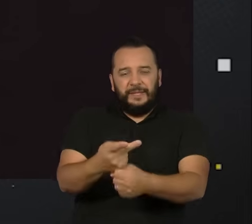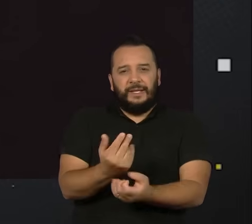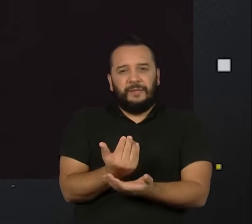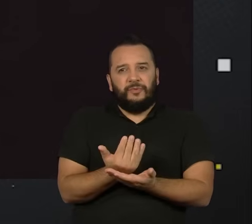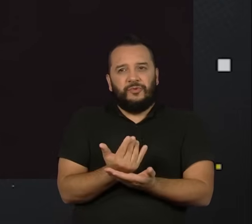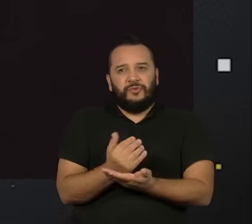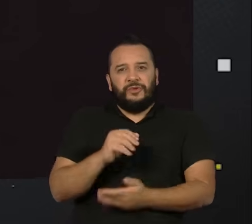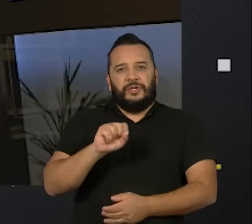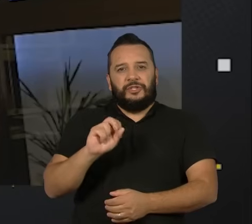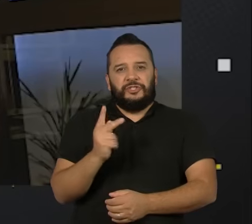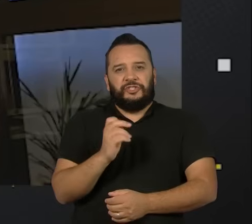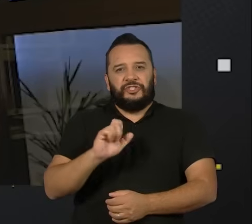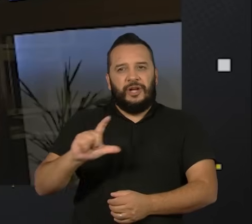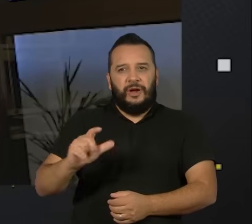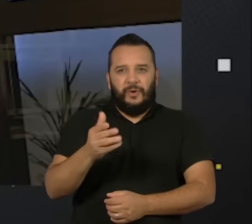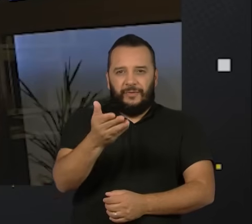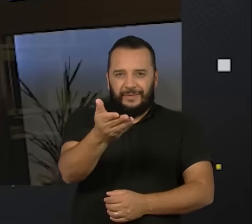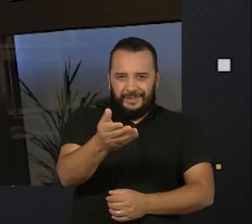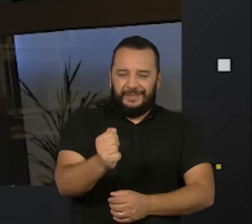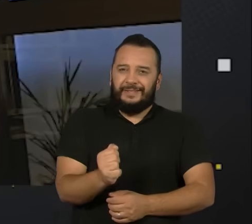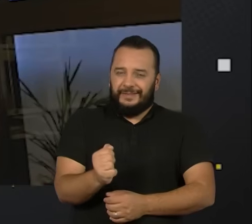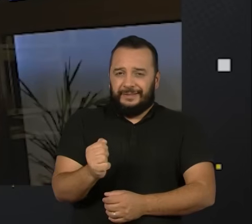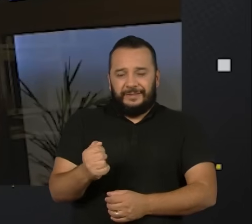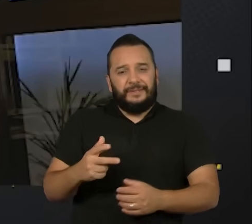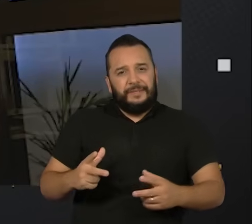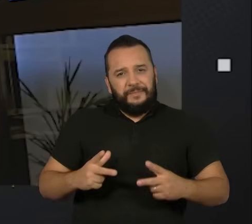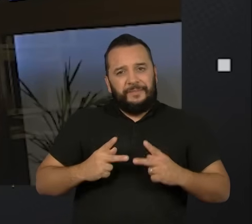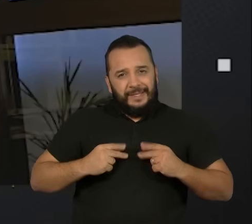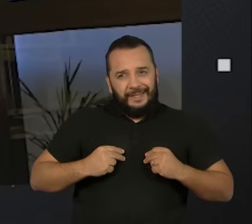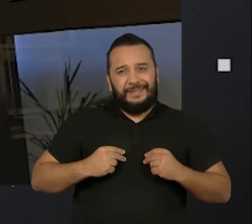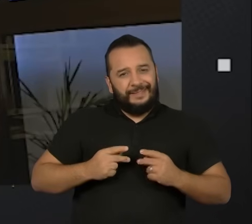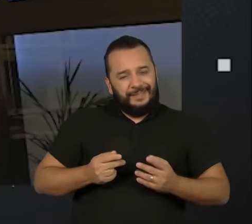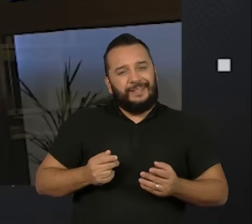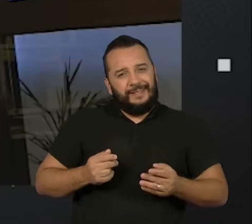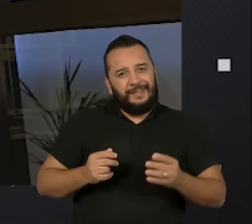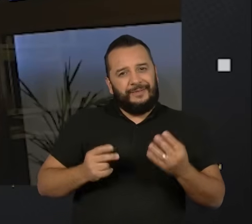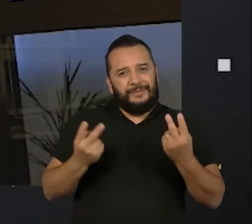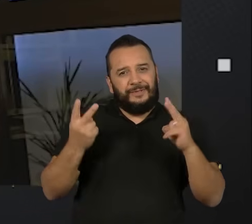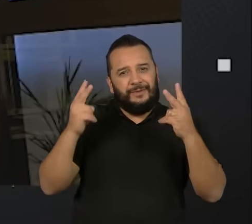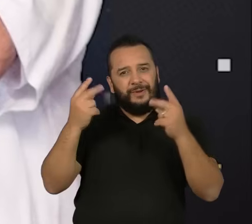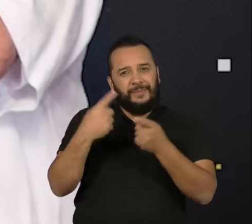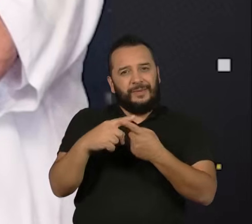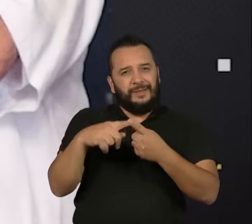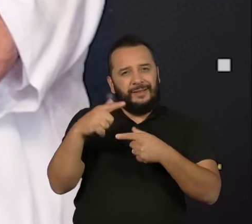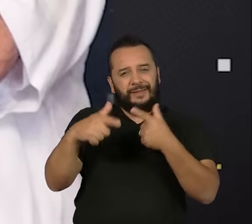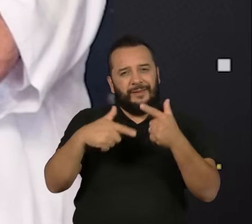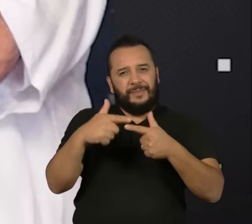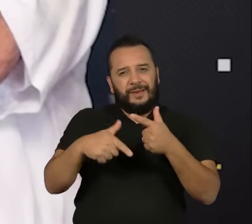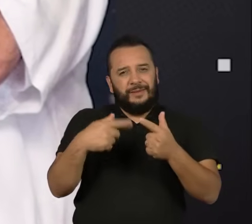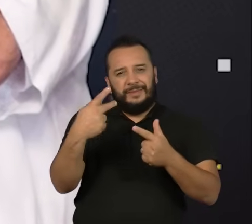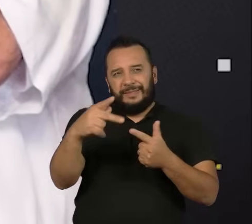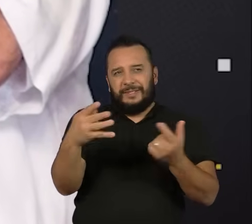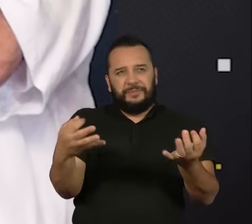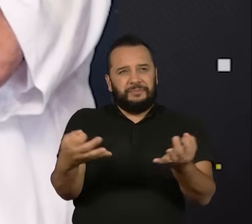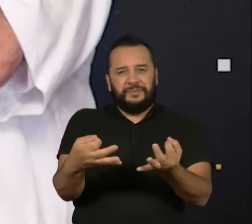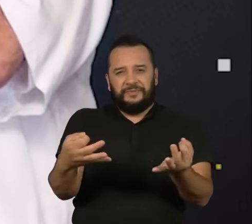naquela ocasião, e merecia ter ganho, porque você fazia um trabalho impecável. Ambos os espetáculos, Peer Gynt e